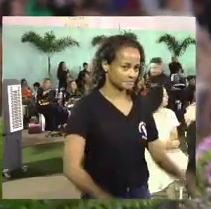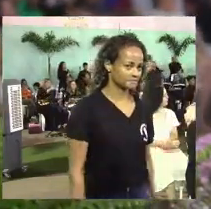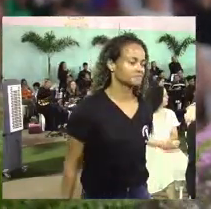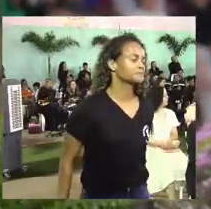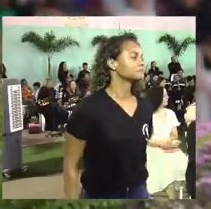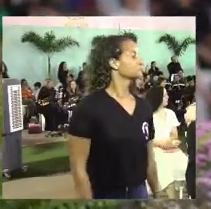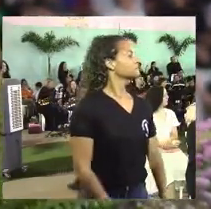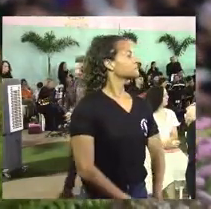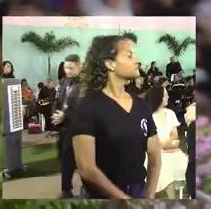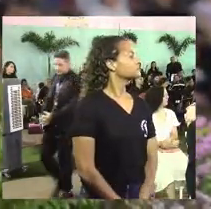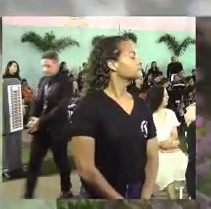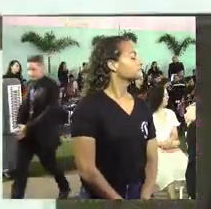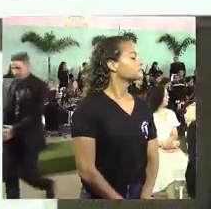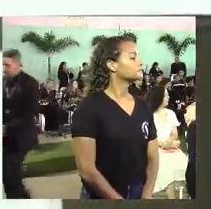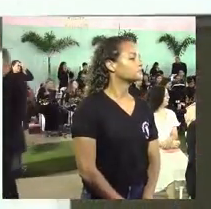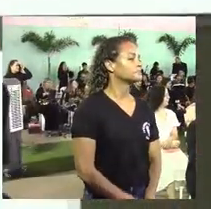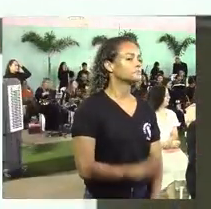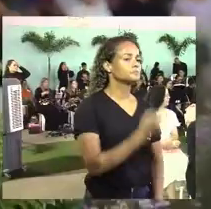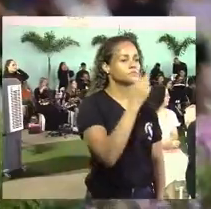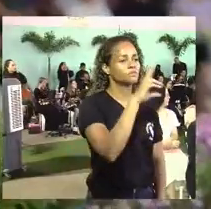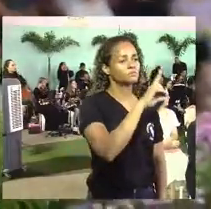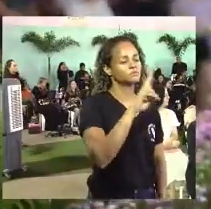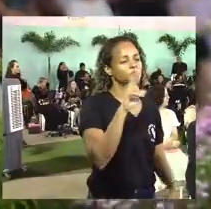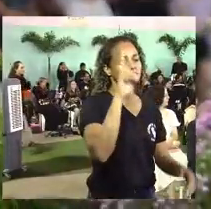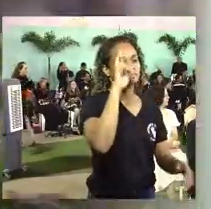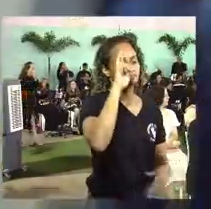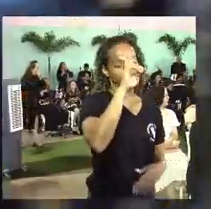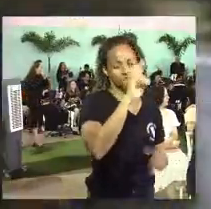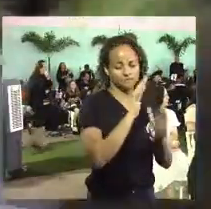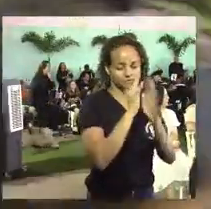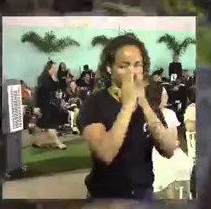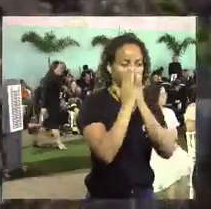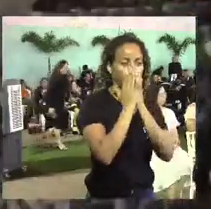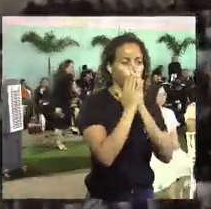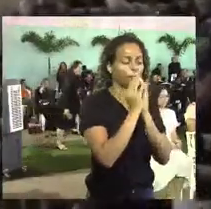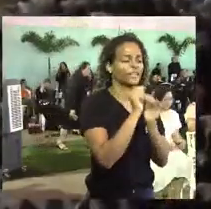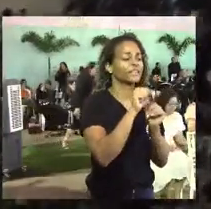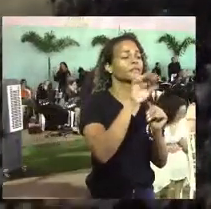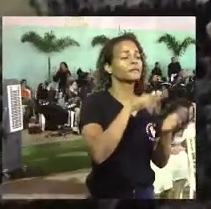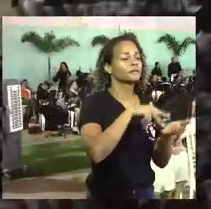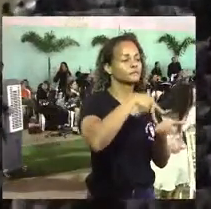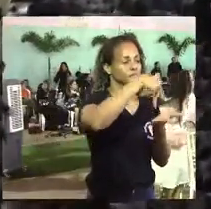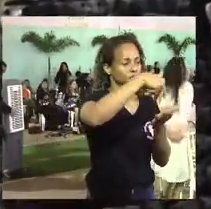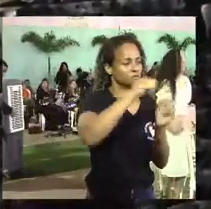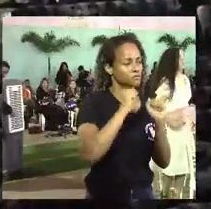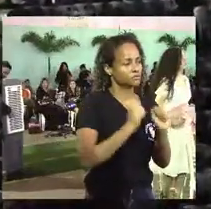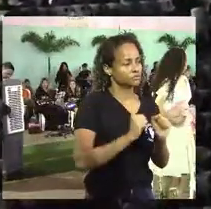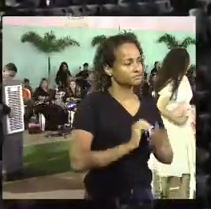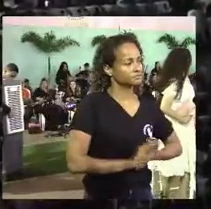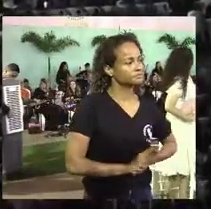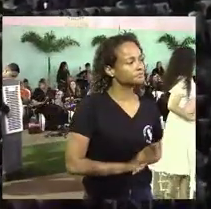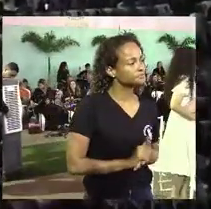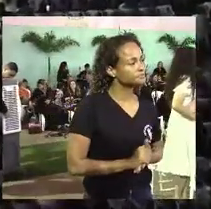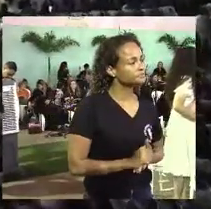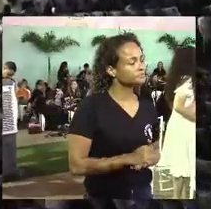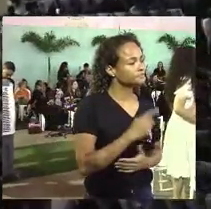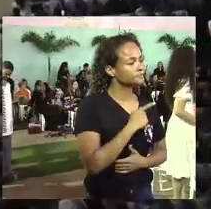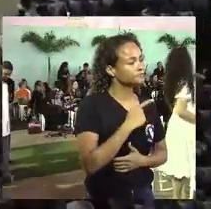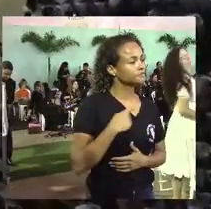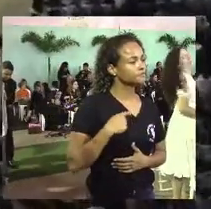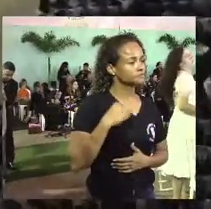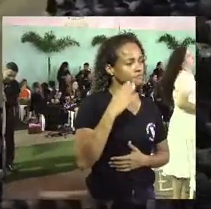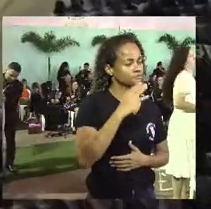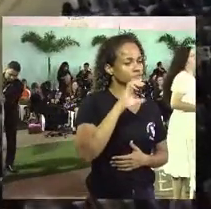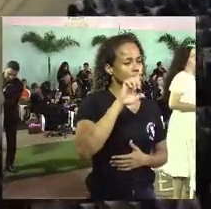Aleluia bendito seja o nome do senhor aqueles que podem se coloca em pé pastor Kleberson